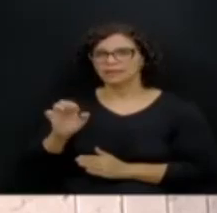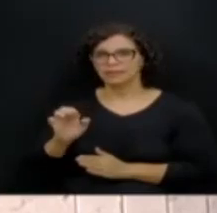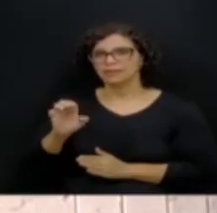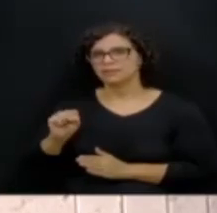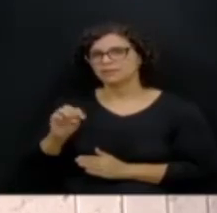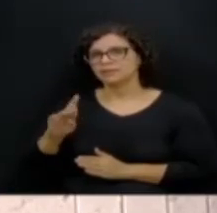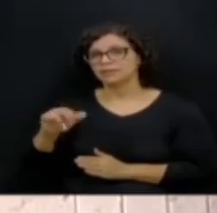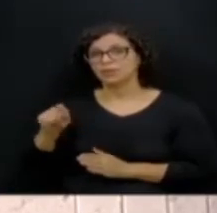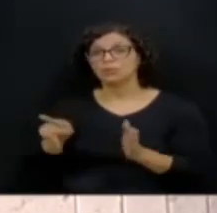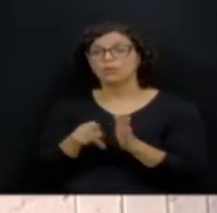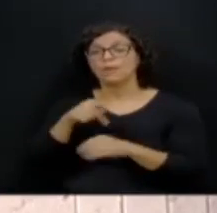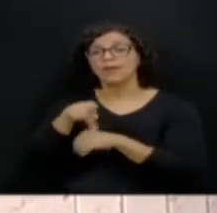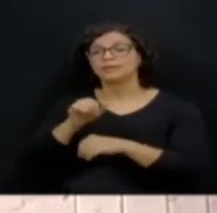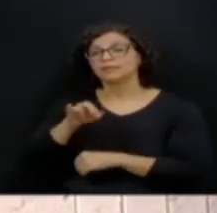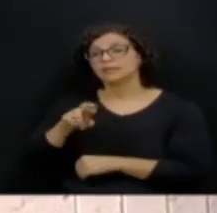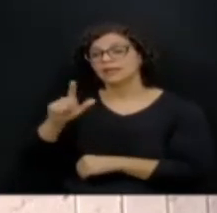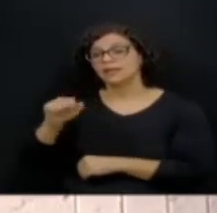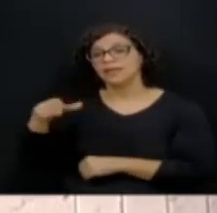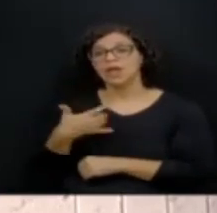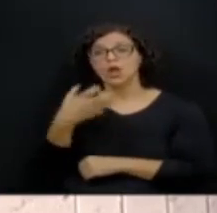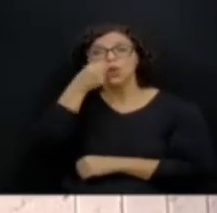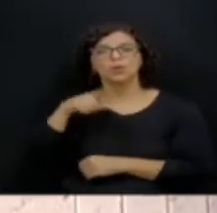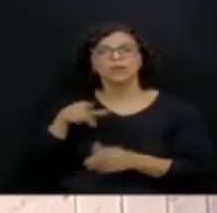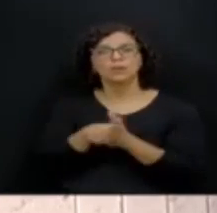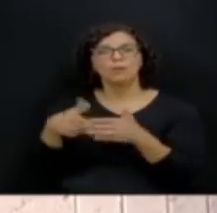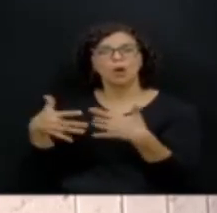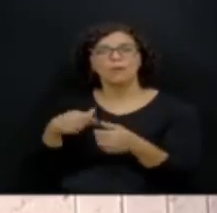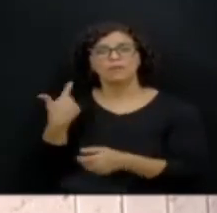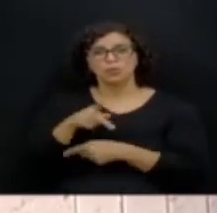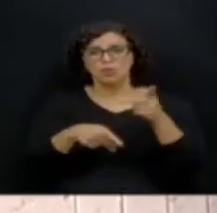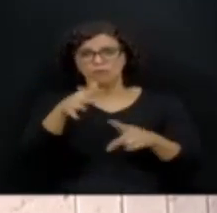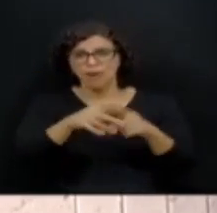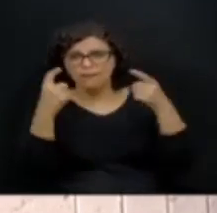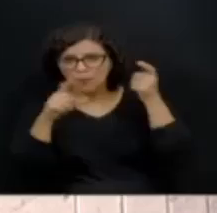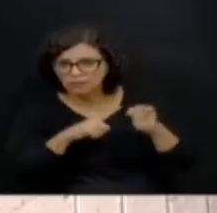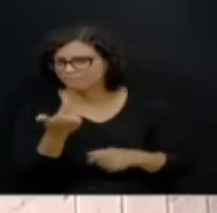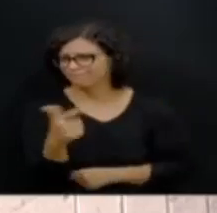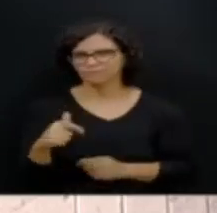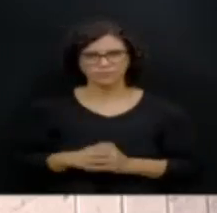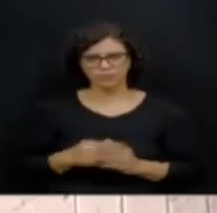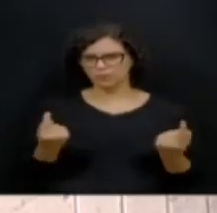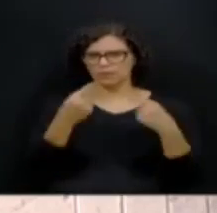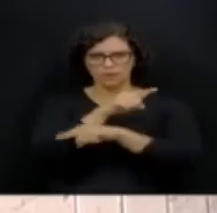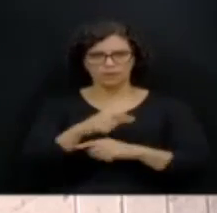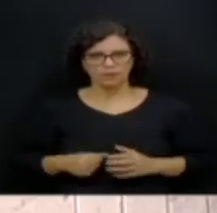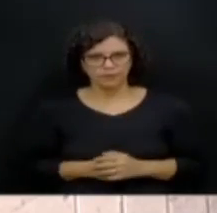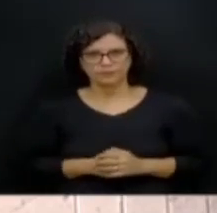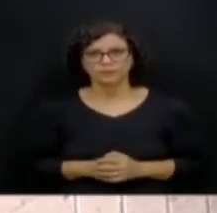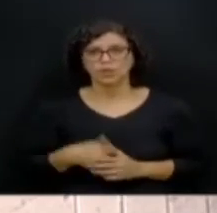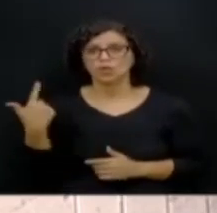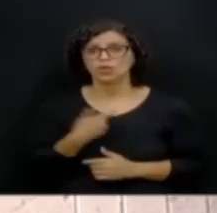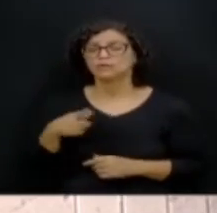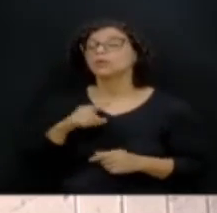Irlanda, ganha dinheiro, é uma escolha política. Não é com o povo paranaense que eles estão preocupados. Muito pelo contrário, é